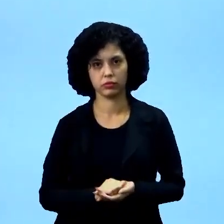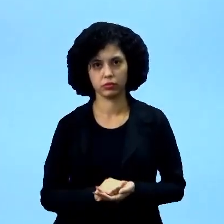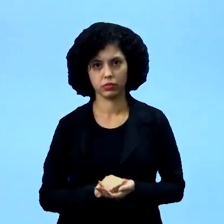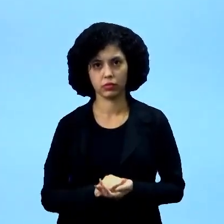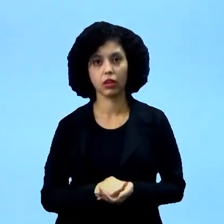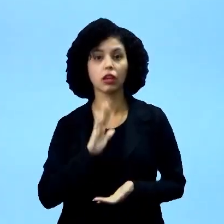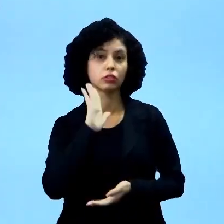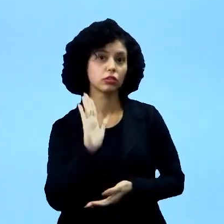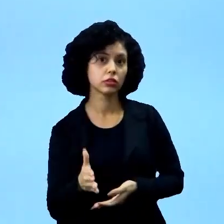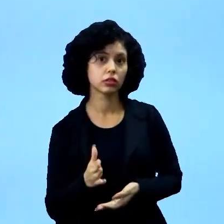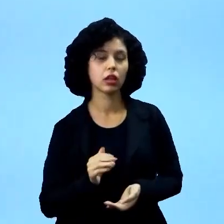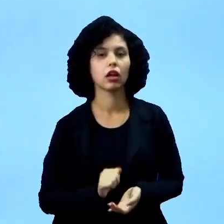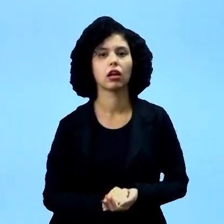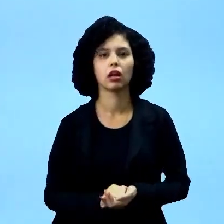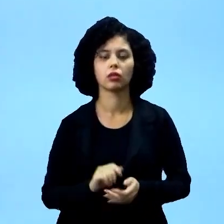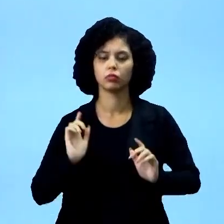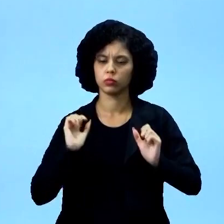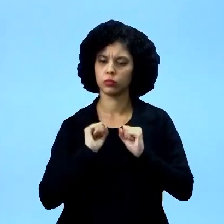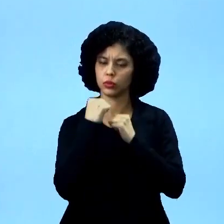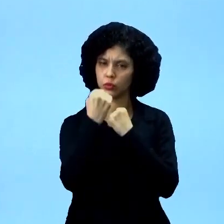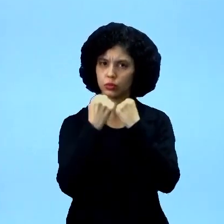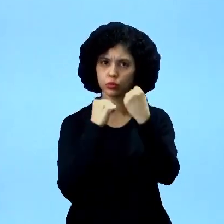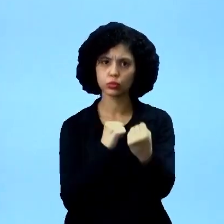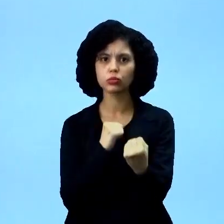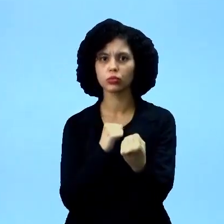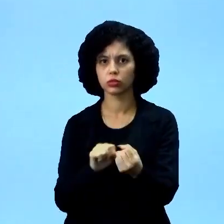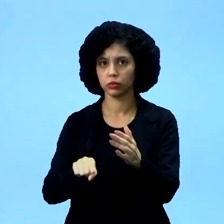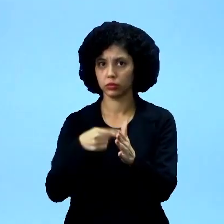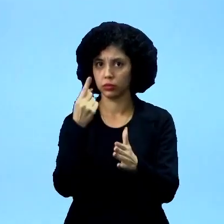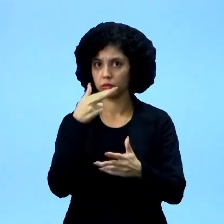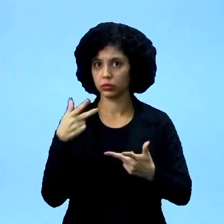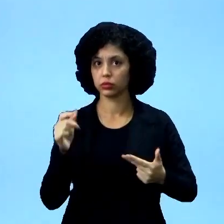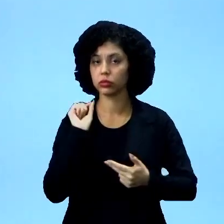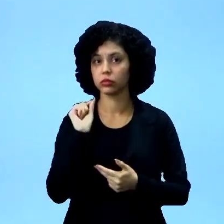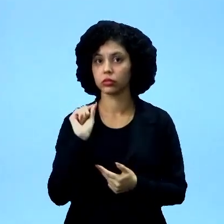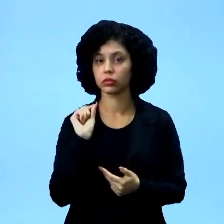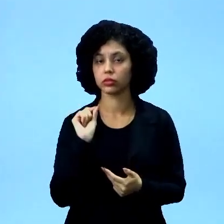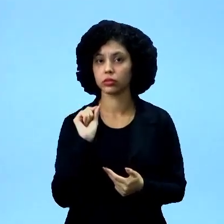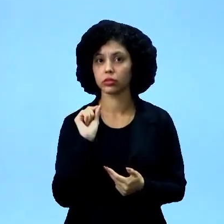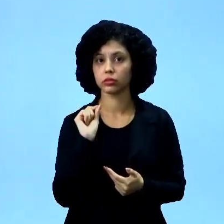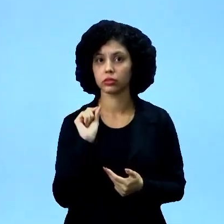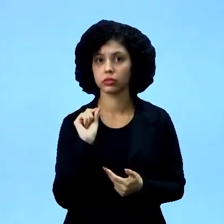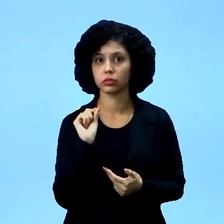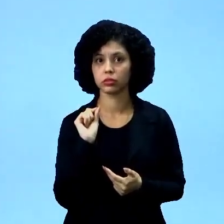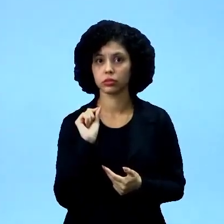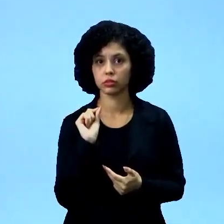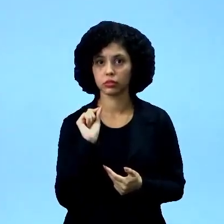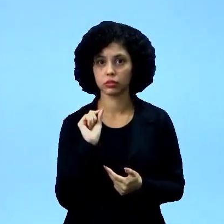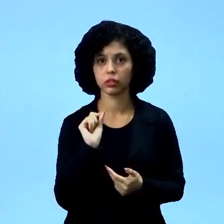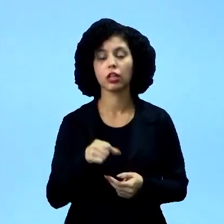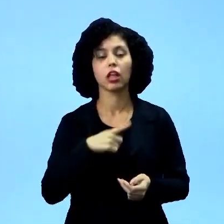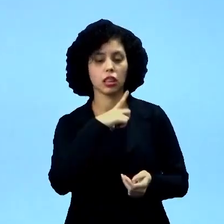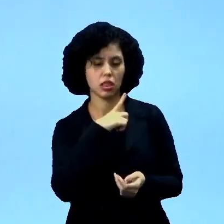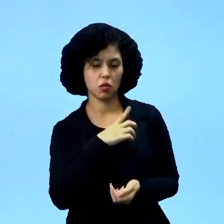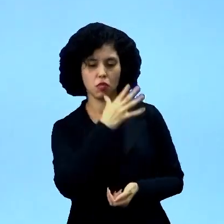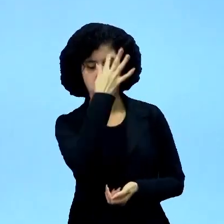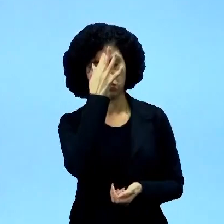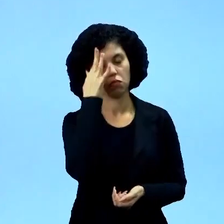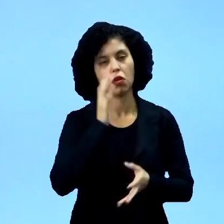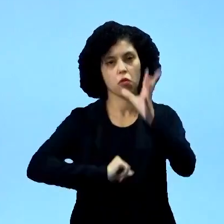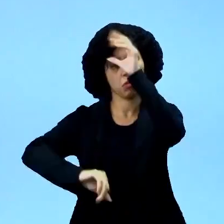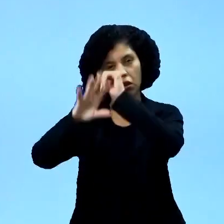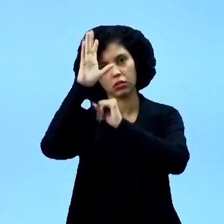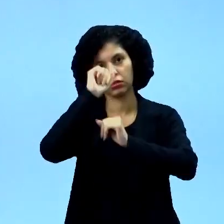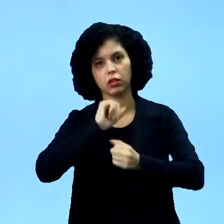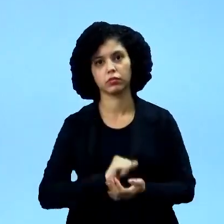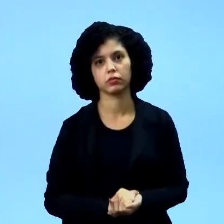legal. Já as lutas, a primeira coisa que eu falei aqui é um segmento com regras. A gente tem uma filosofia, um